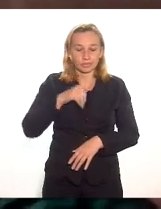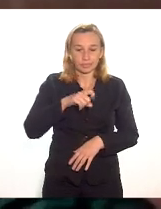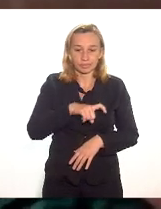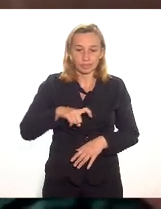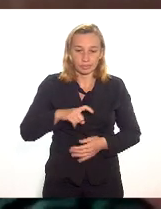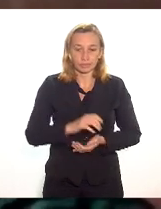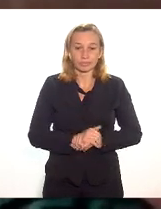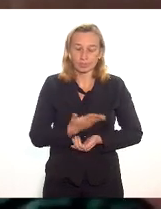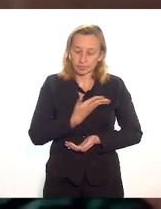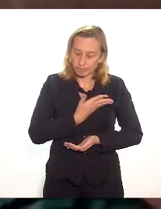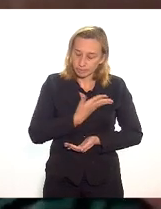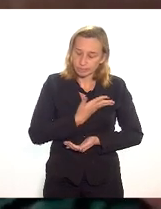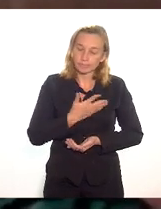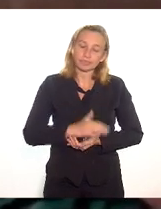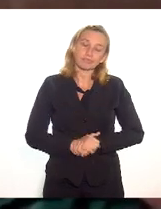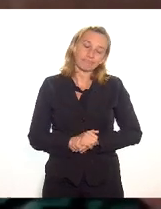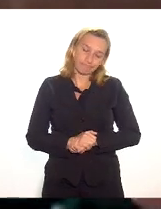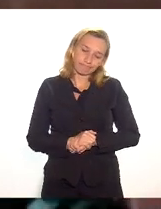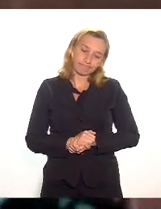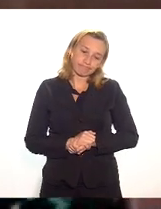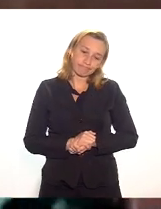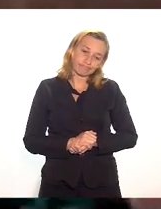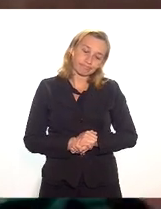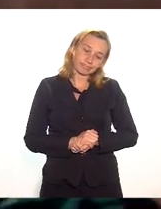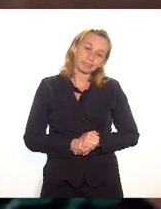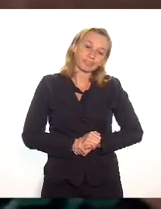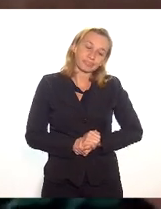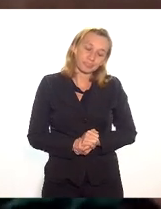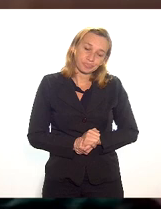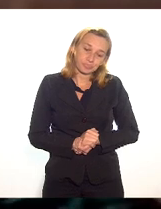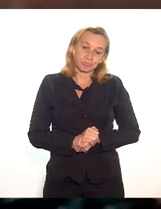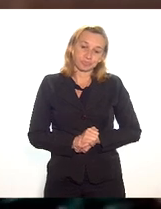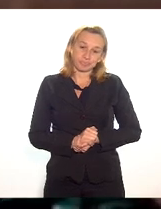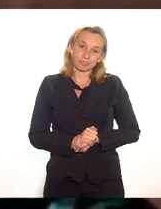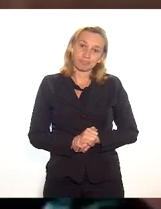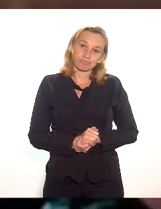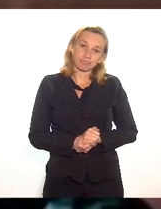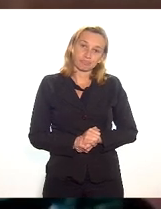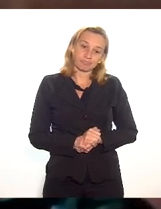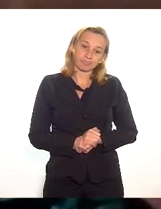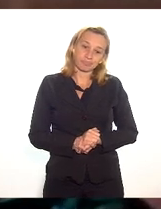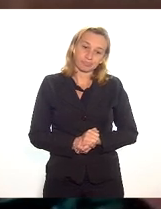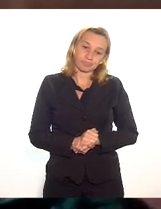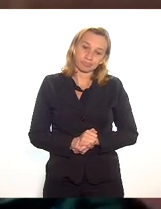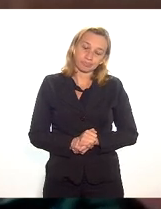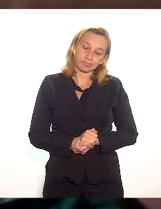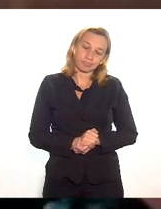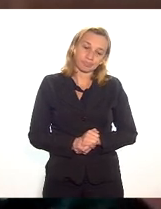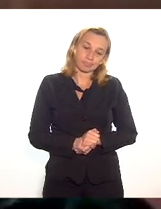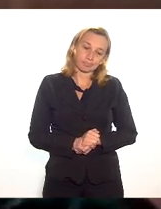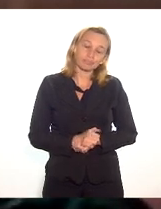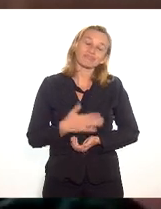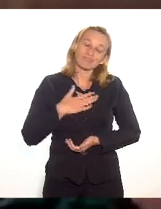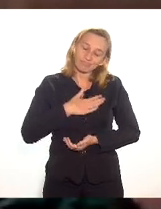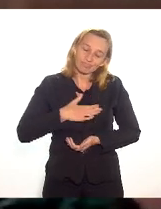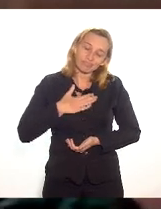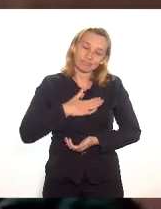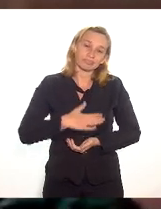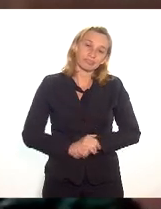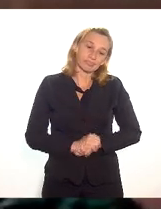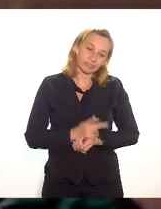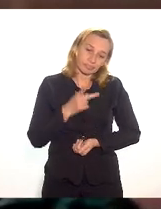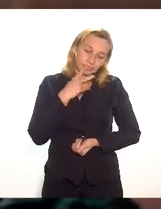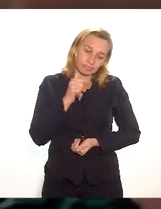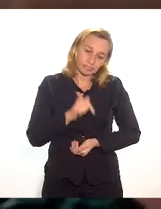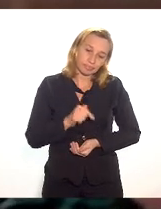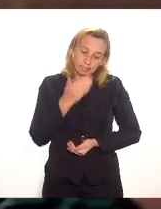querido amigo presidindo essa sessão ainda, eu gostaria muito, né, reforçando aqui,